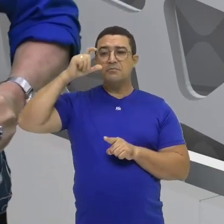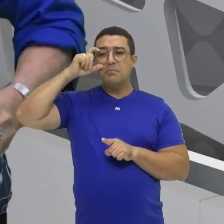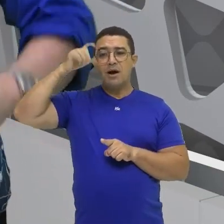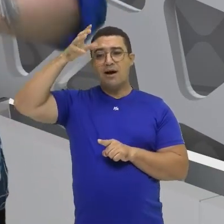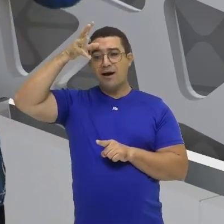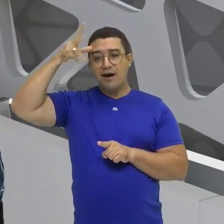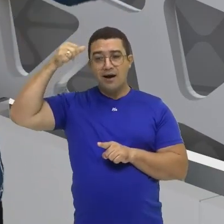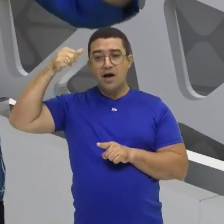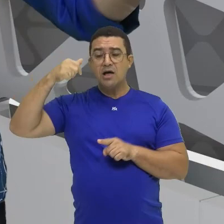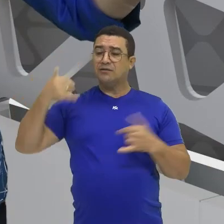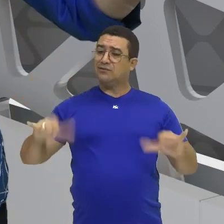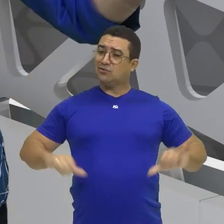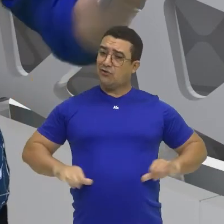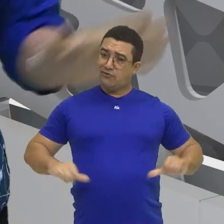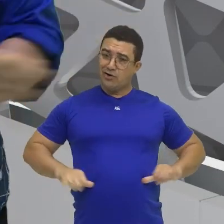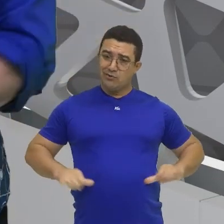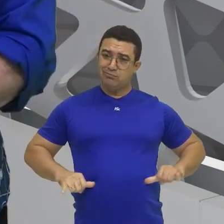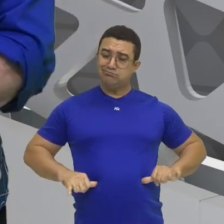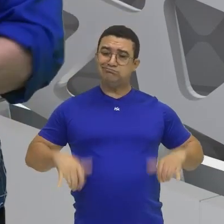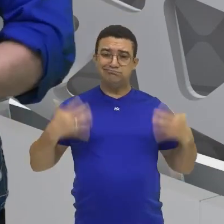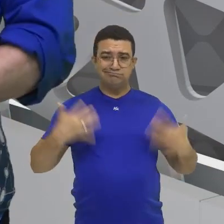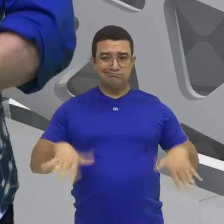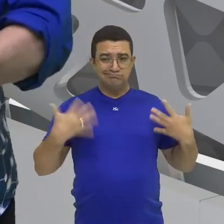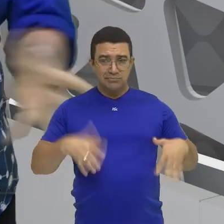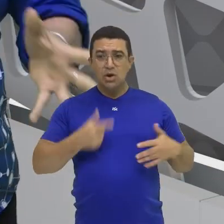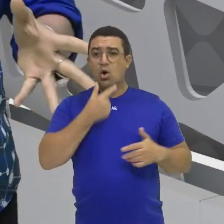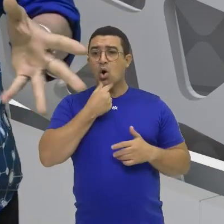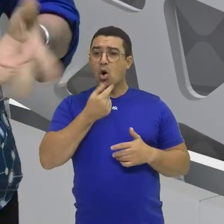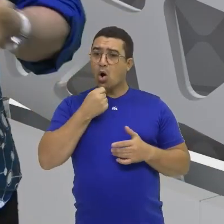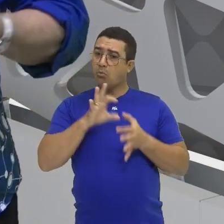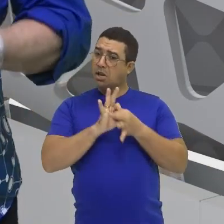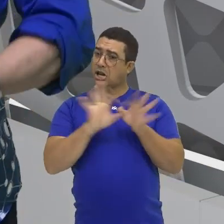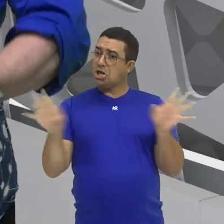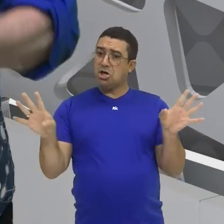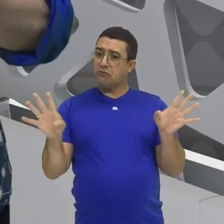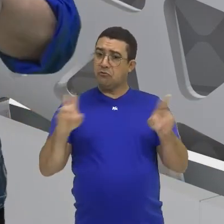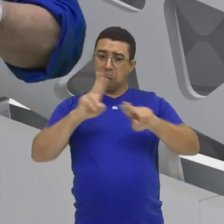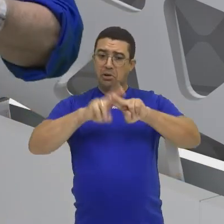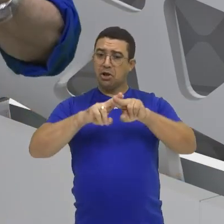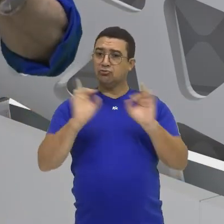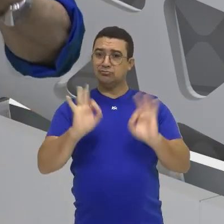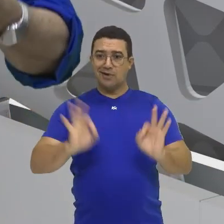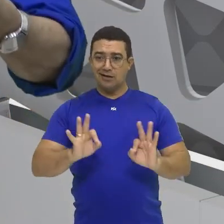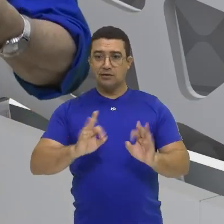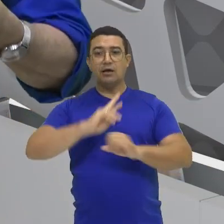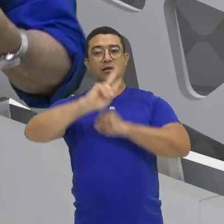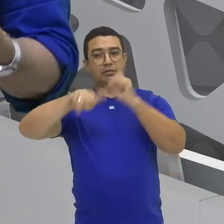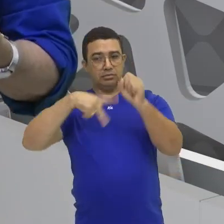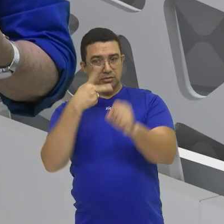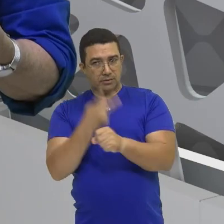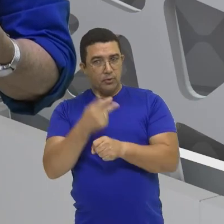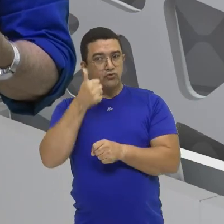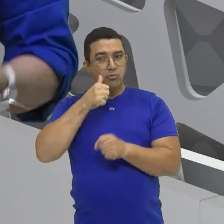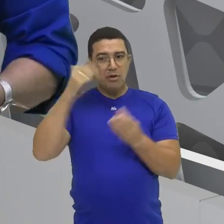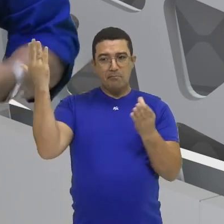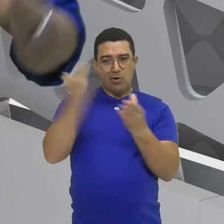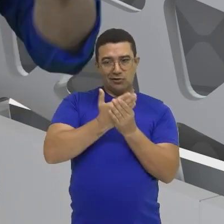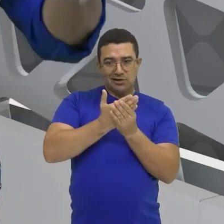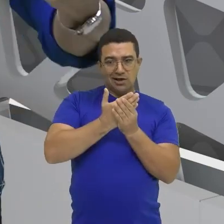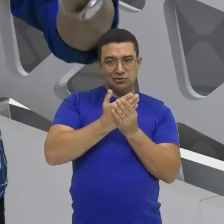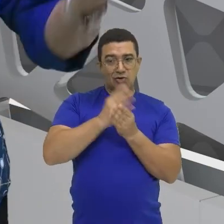à justiça e o criminoso continuava impune. Só depois que ela levou esse caso para a